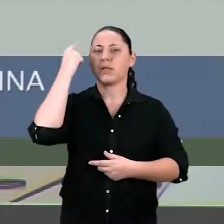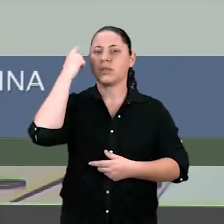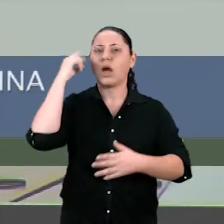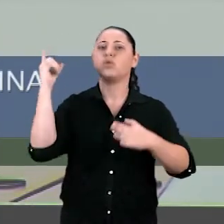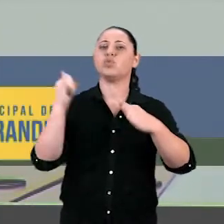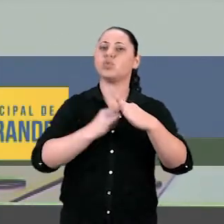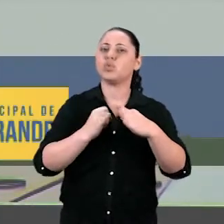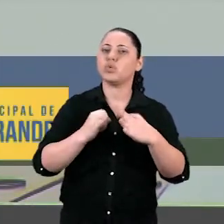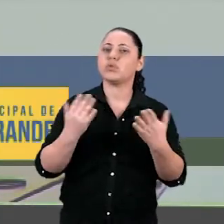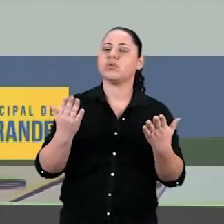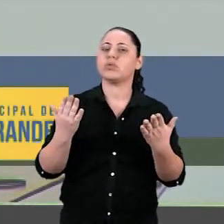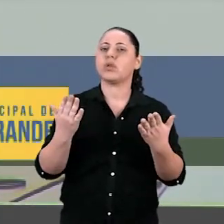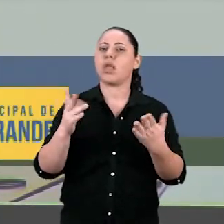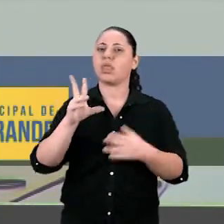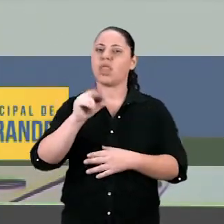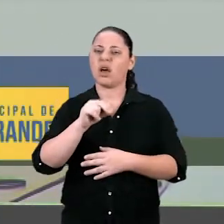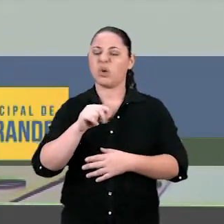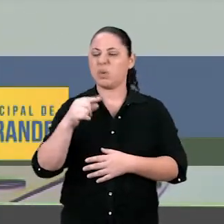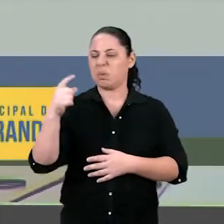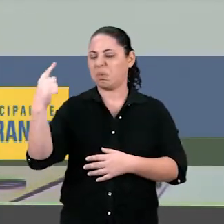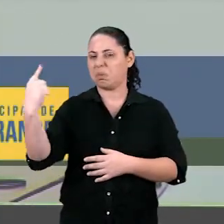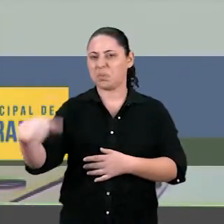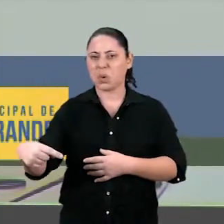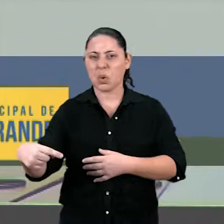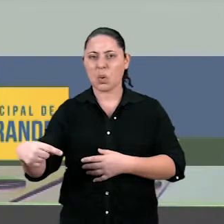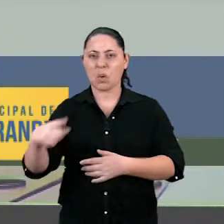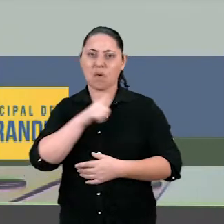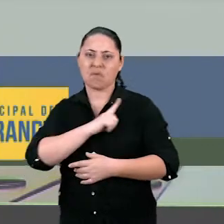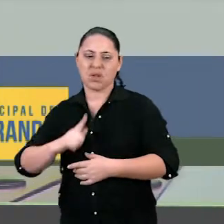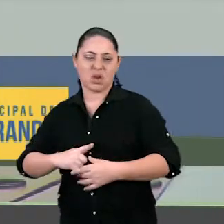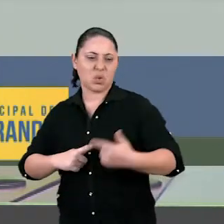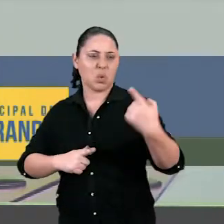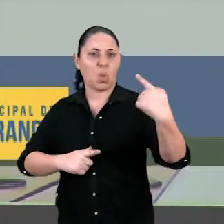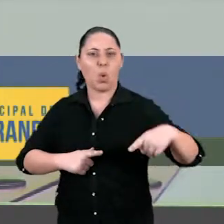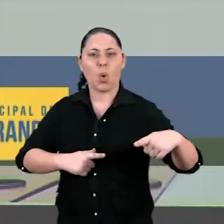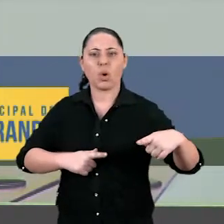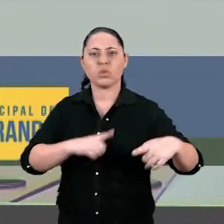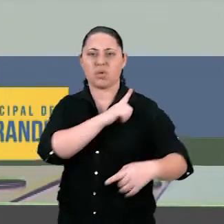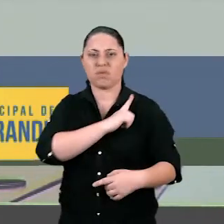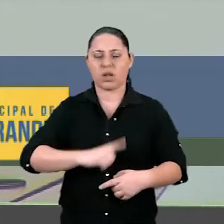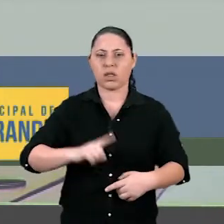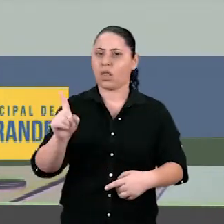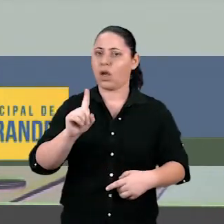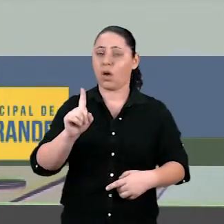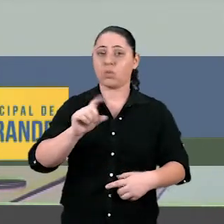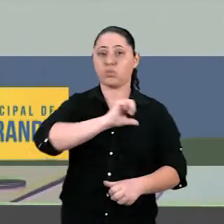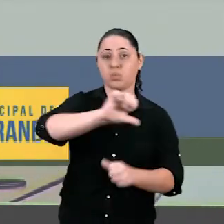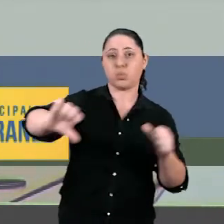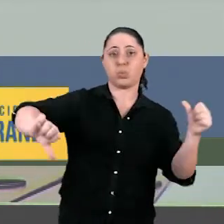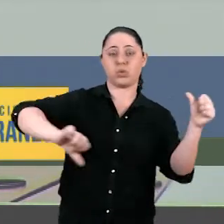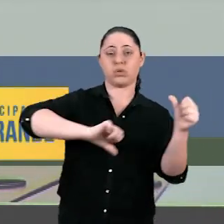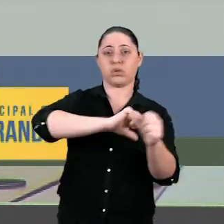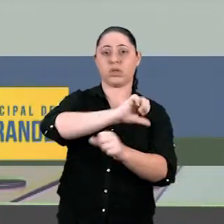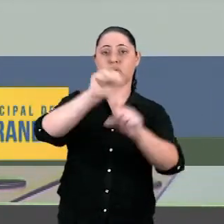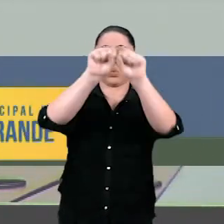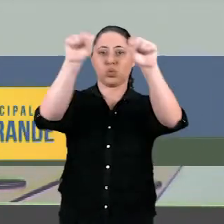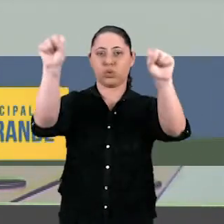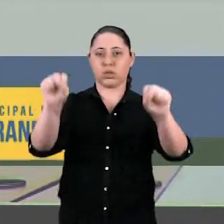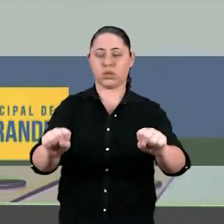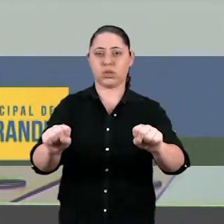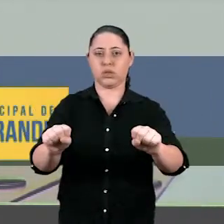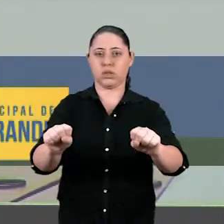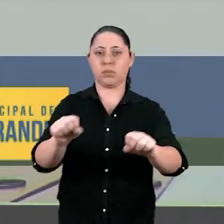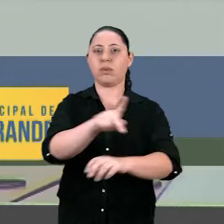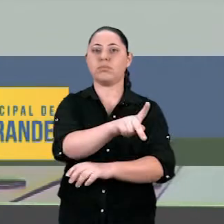ou de outro, sobre uma necessária mudança do nosso sistema presidencialista, atenuando a partir de